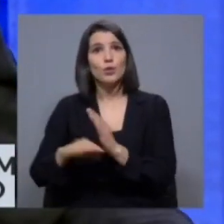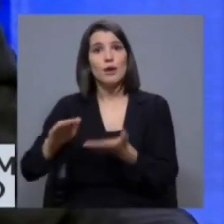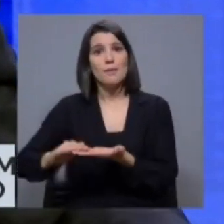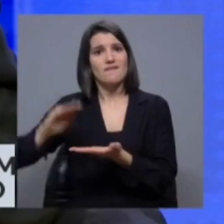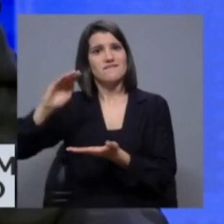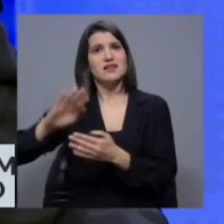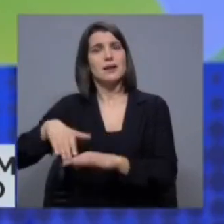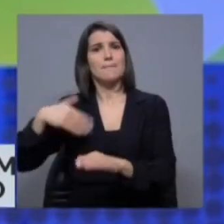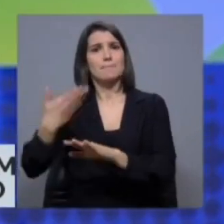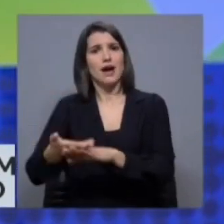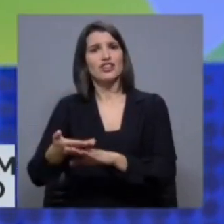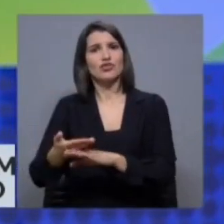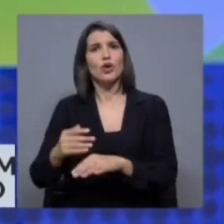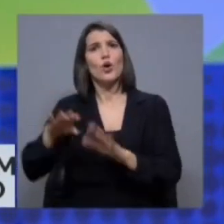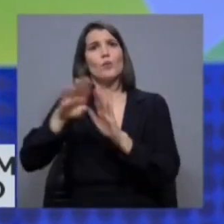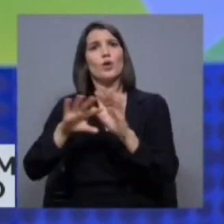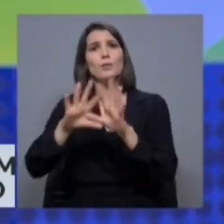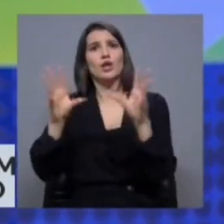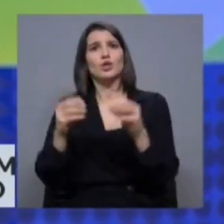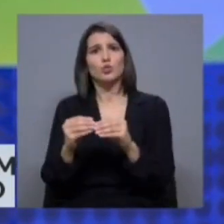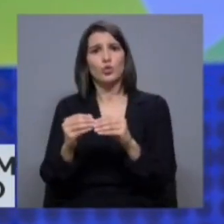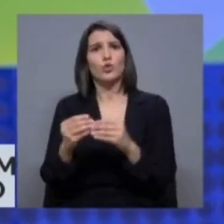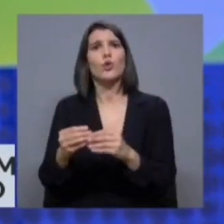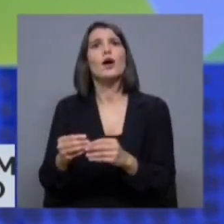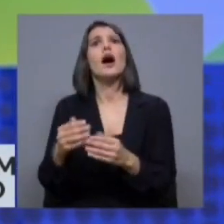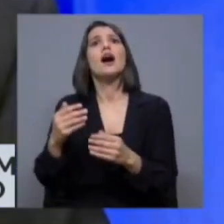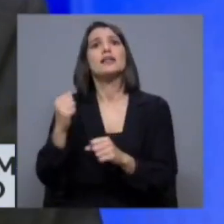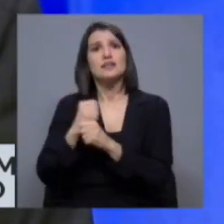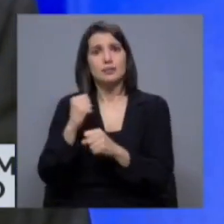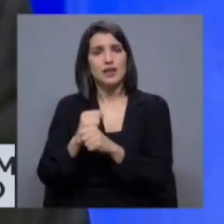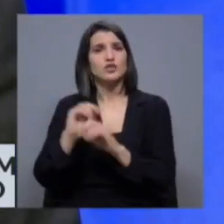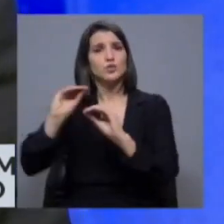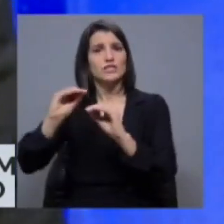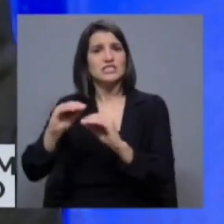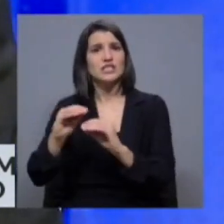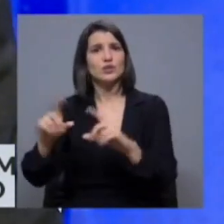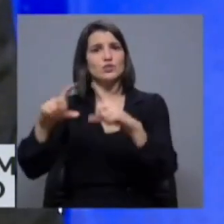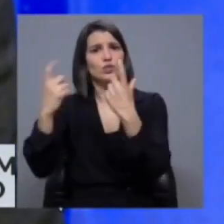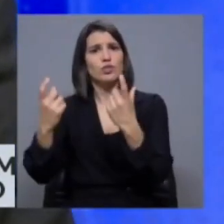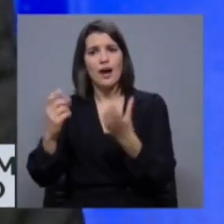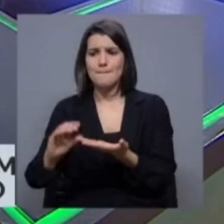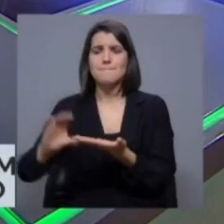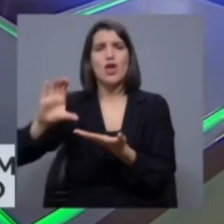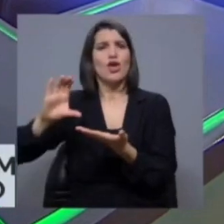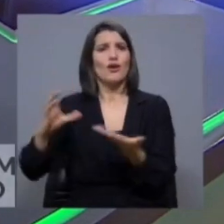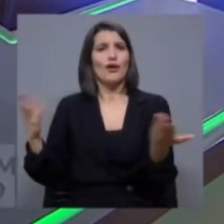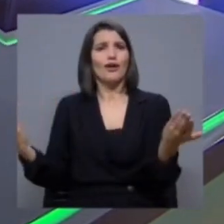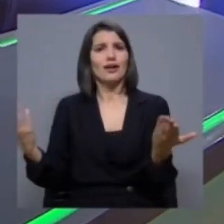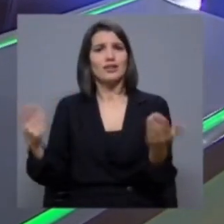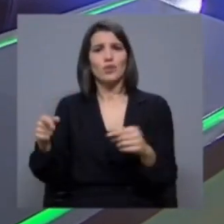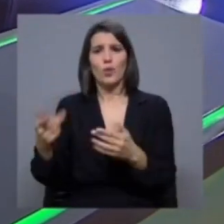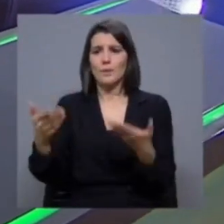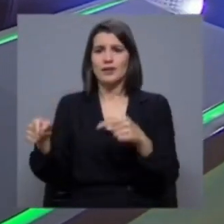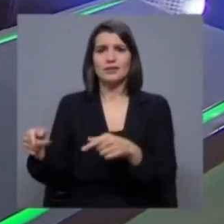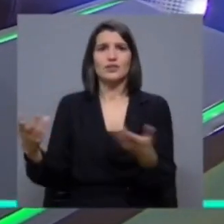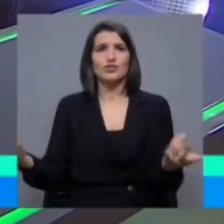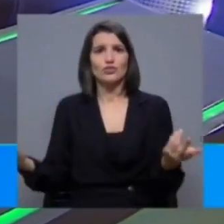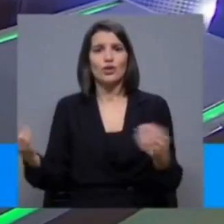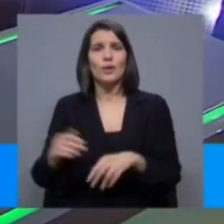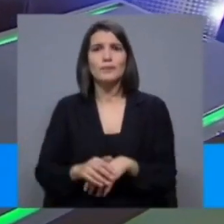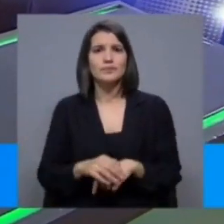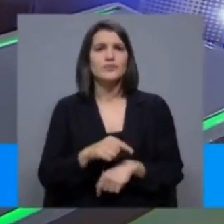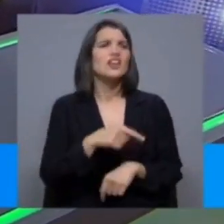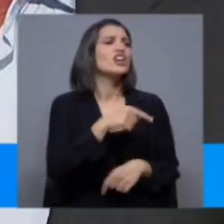intensidade problema de chegar aqui eu já vi trabalhos tensão no secundário já de trabalho não ficou na hora que eu mais precisava quis fazer ser estão que isso é verdade ou não